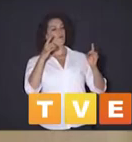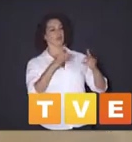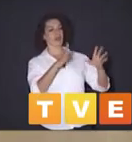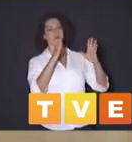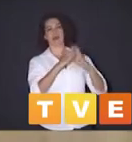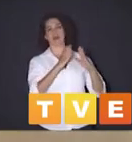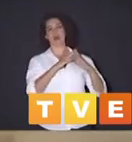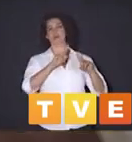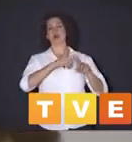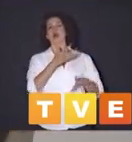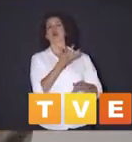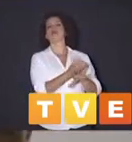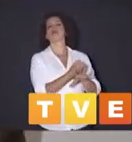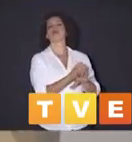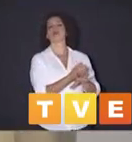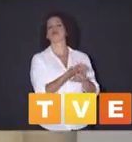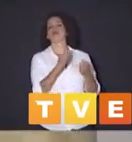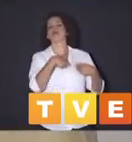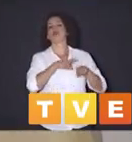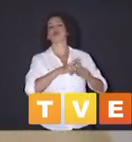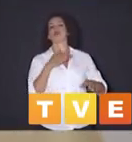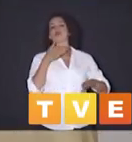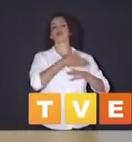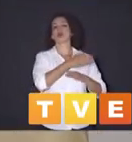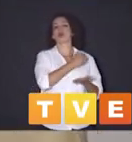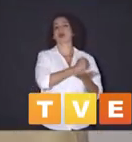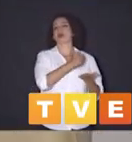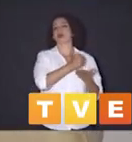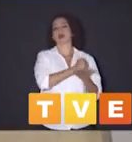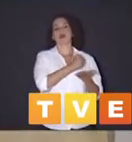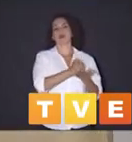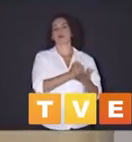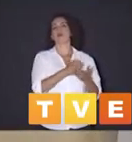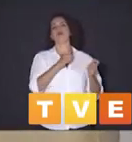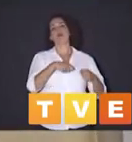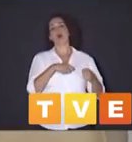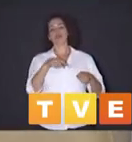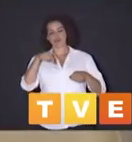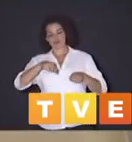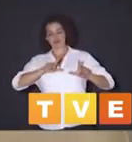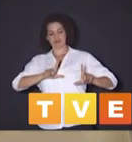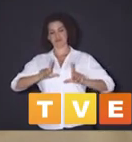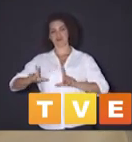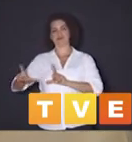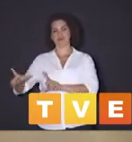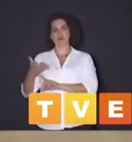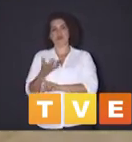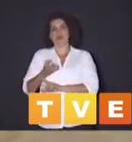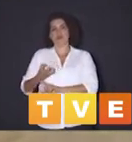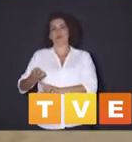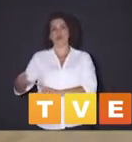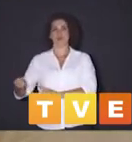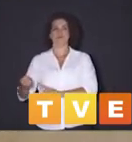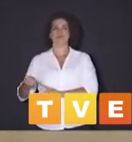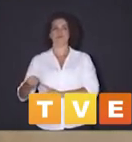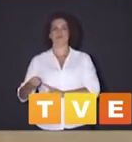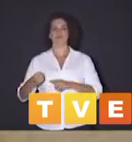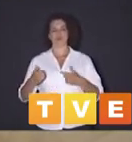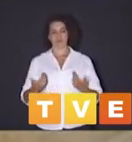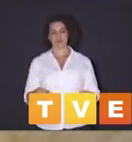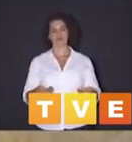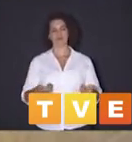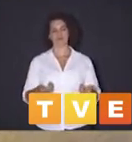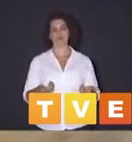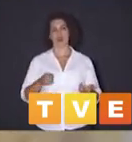registro dessa transação não precisa mais ir para o cartão de registo de imóveis ele podem provocar enchentes então essa é uma